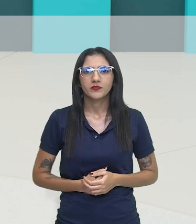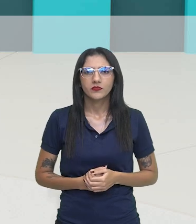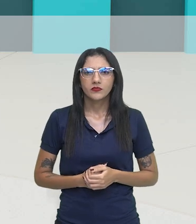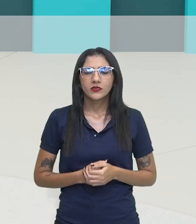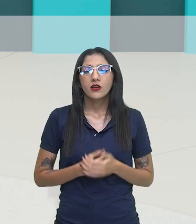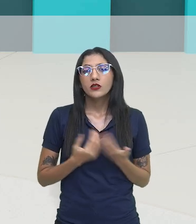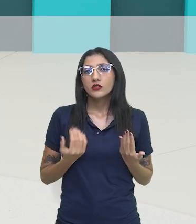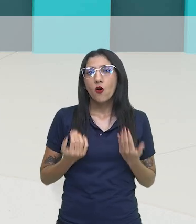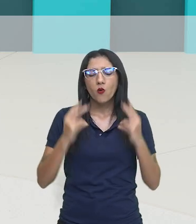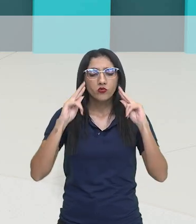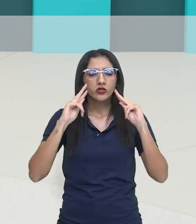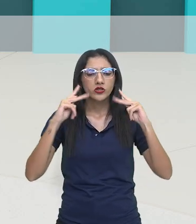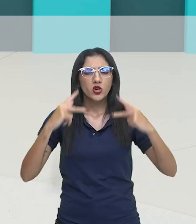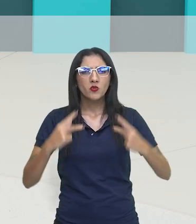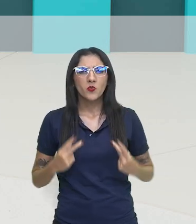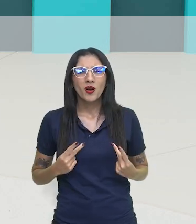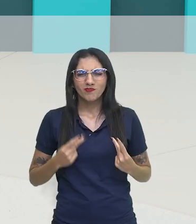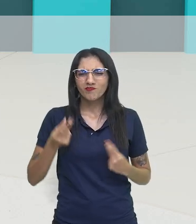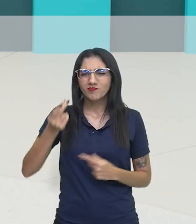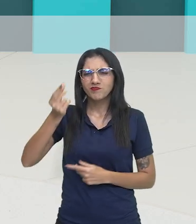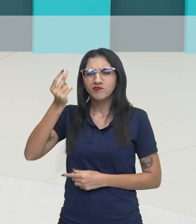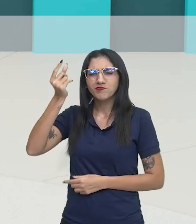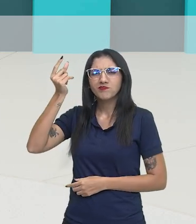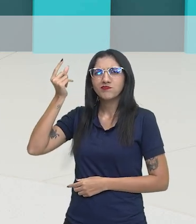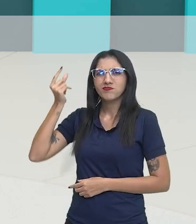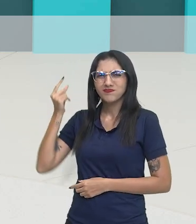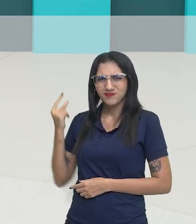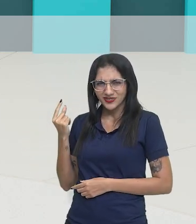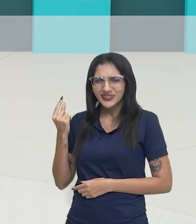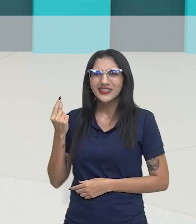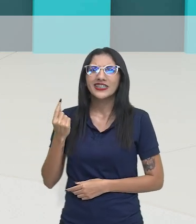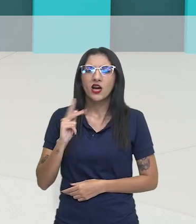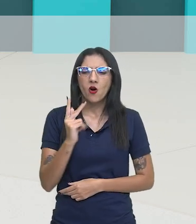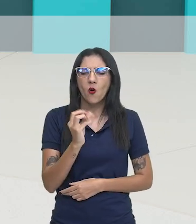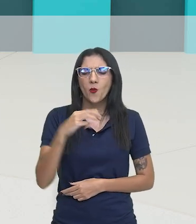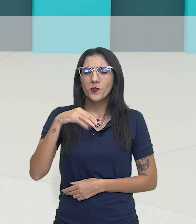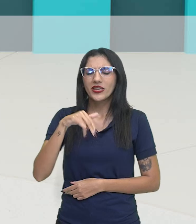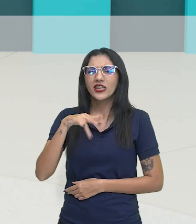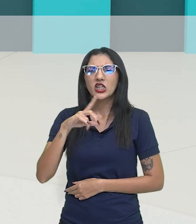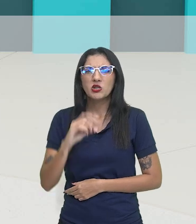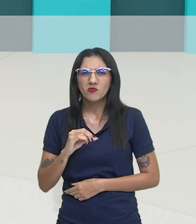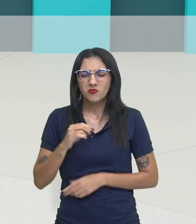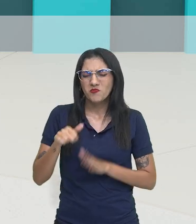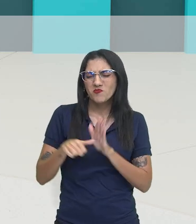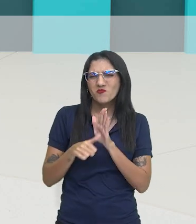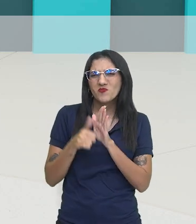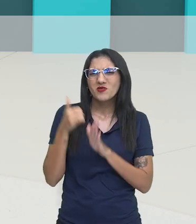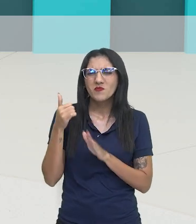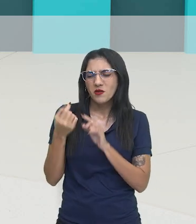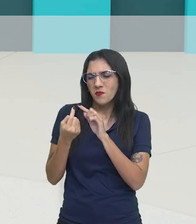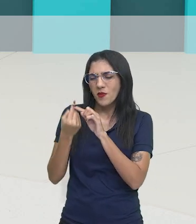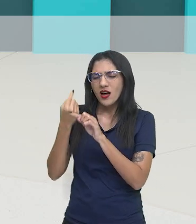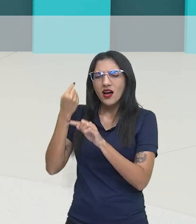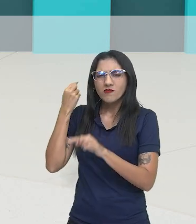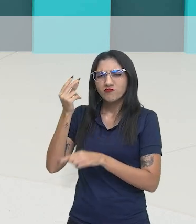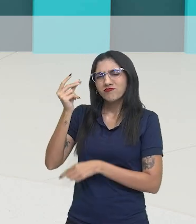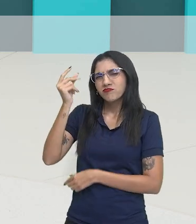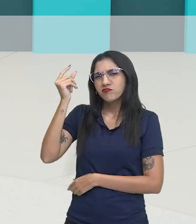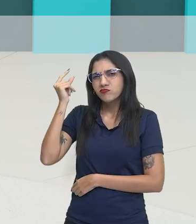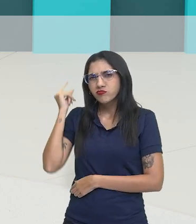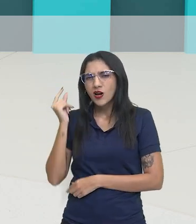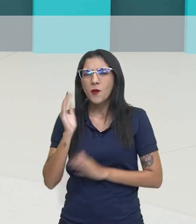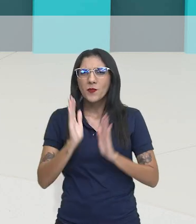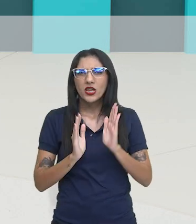ser humano, os primeiros hominídeos, os primeiros nossos ancestrais, lá na